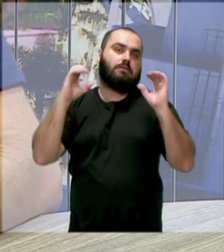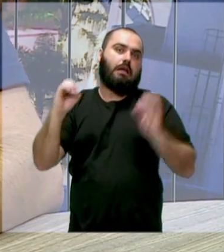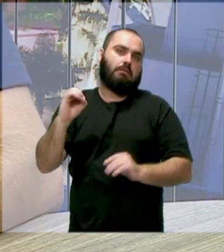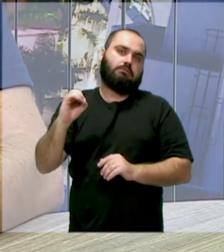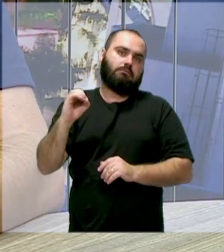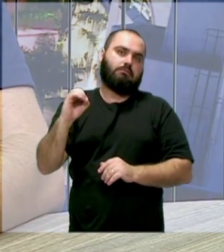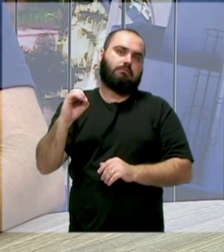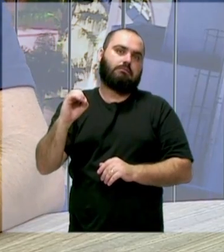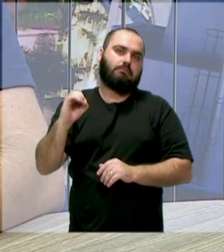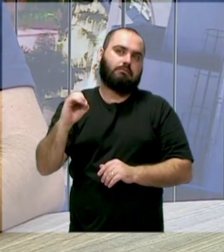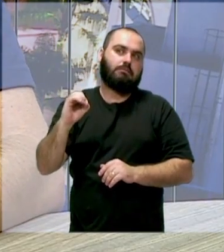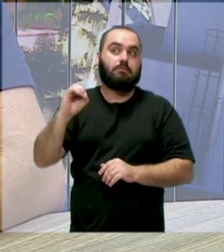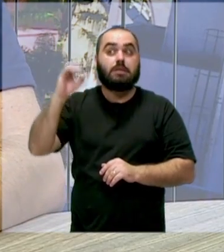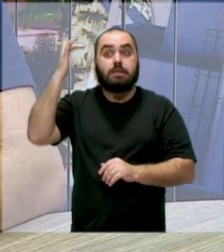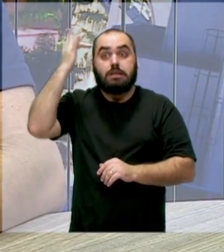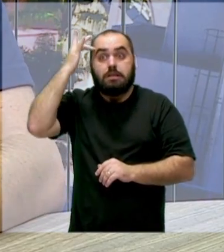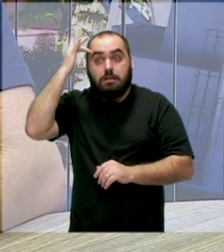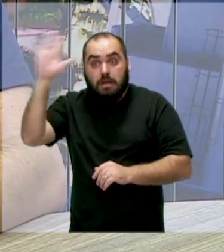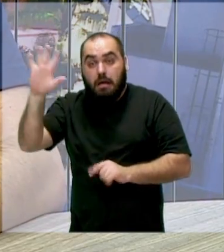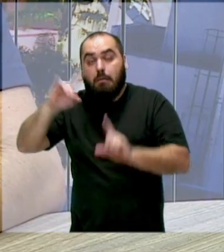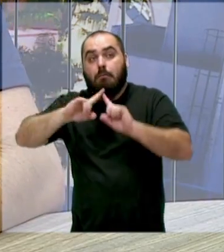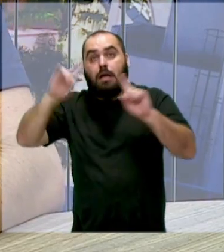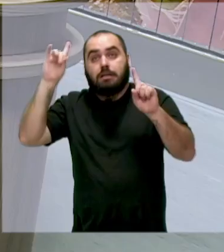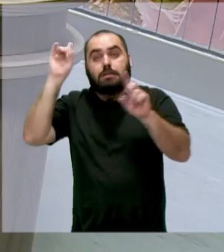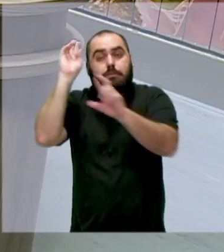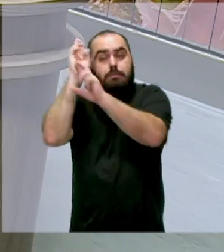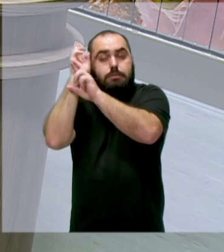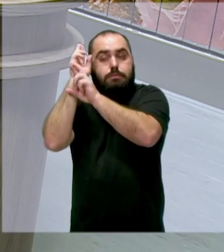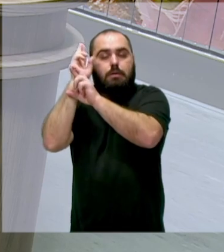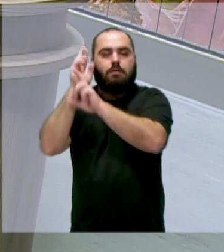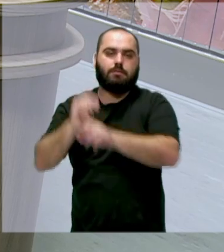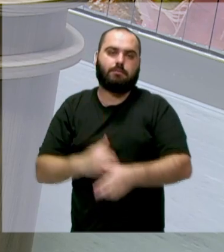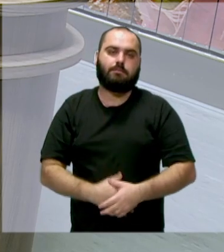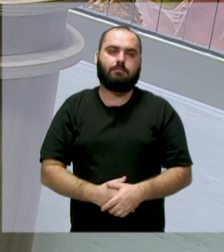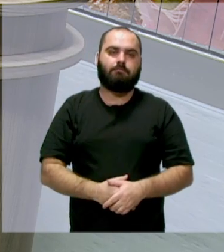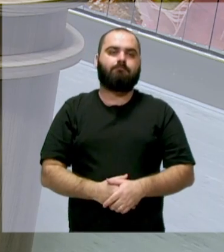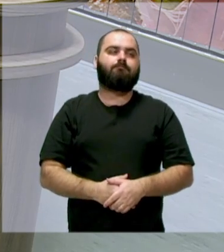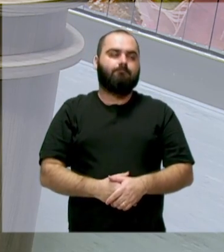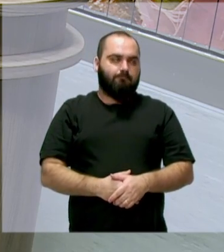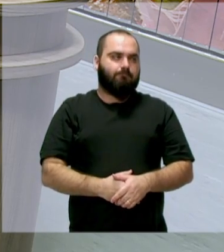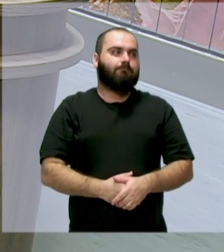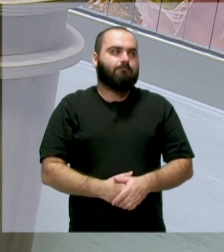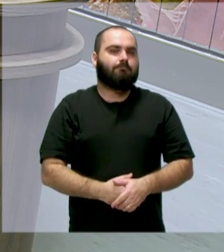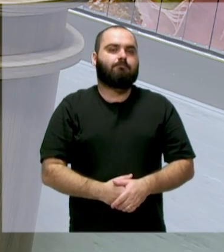mas a gente espera que isso aconteça. Né? Sim.